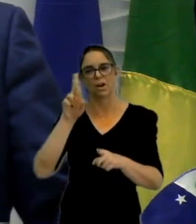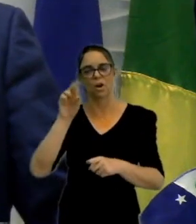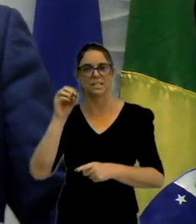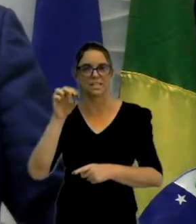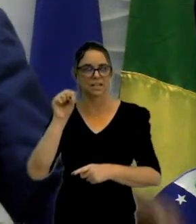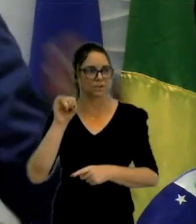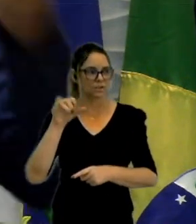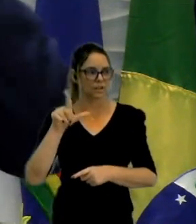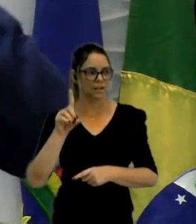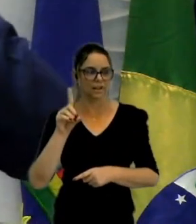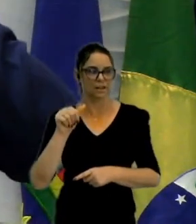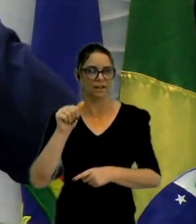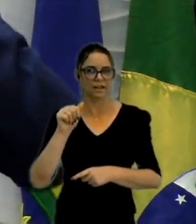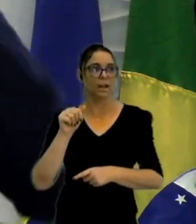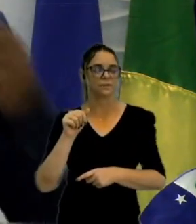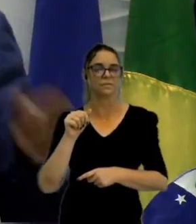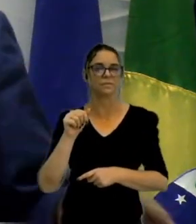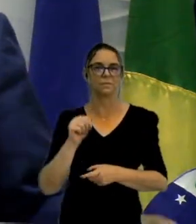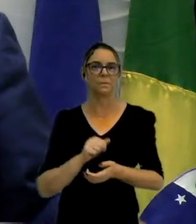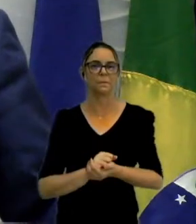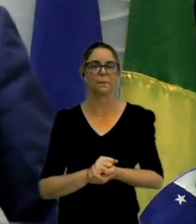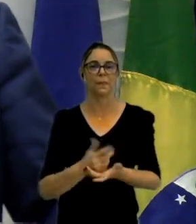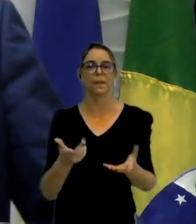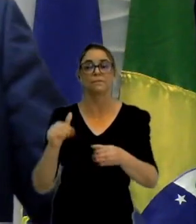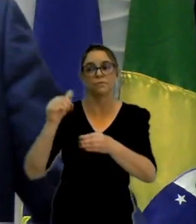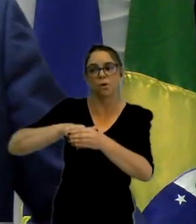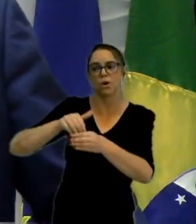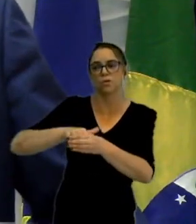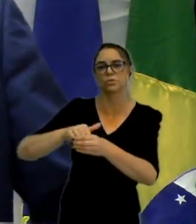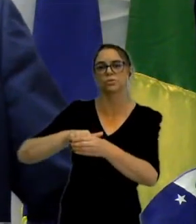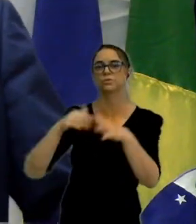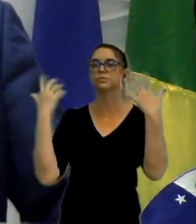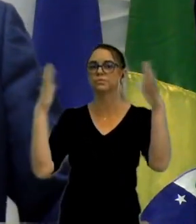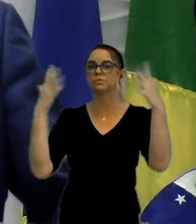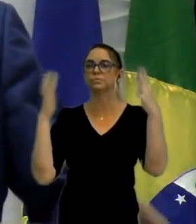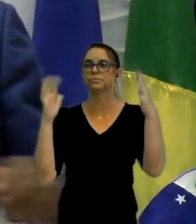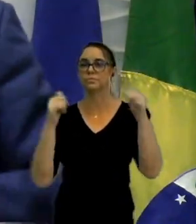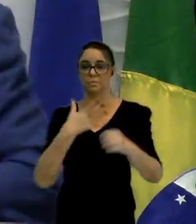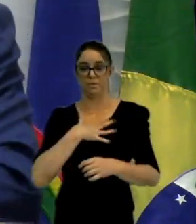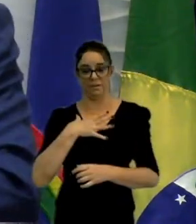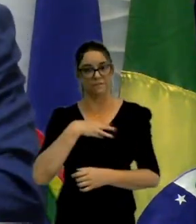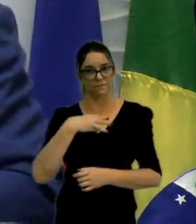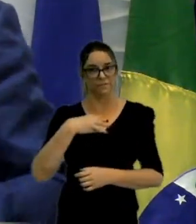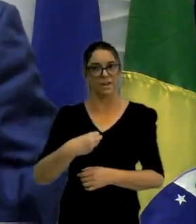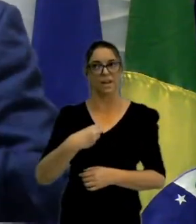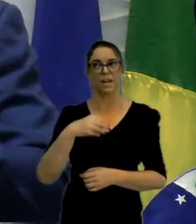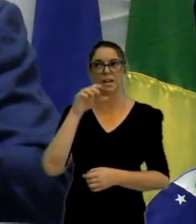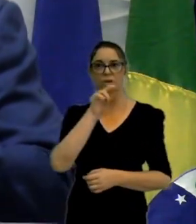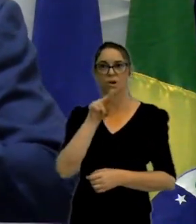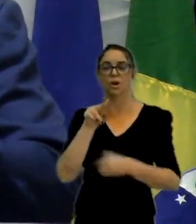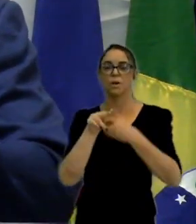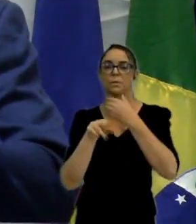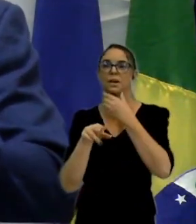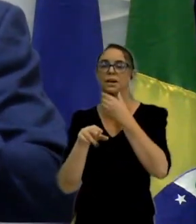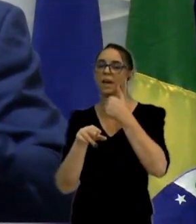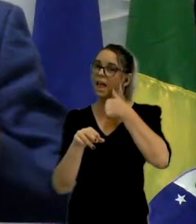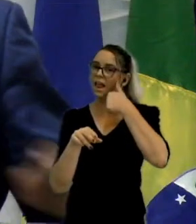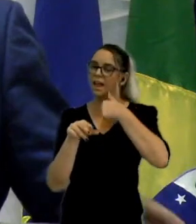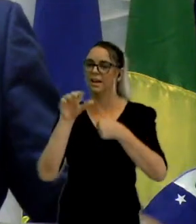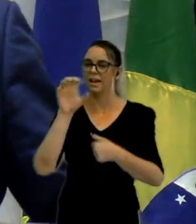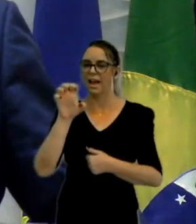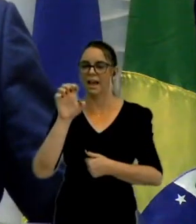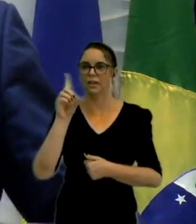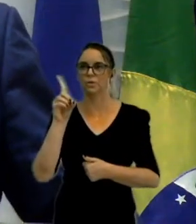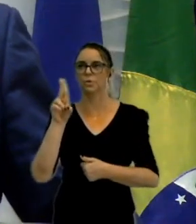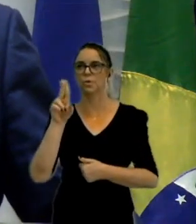ontem, coloquei também um voto de felicitação para minha filha Eduarda.